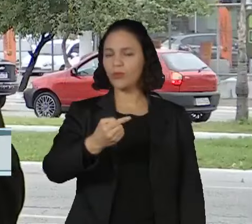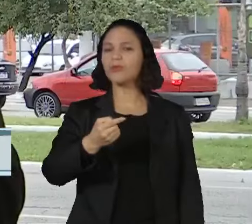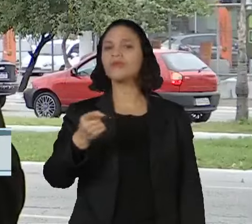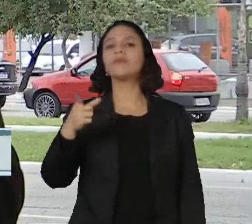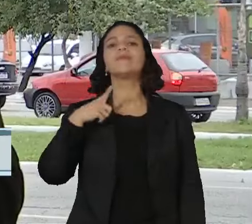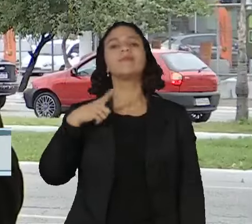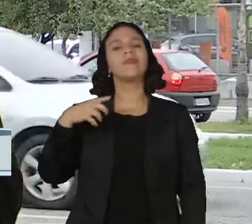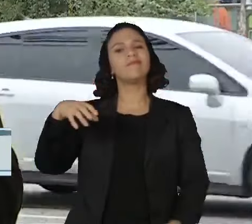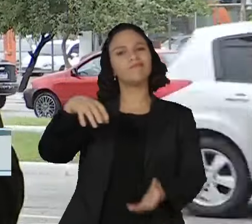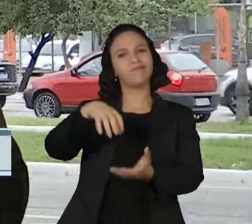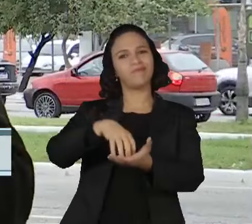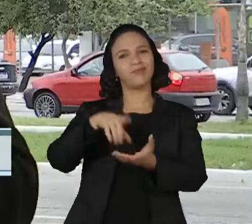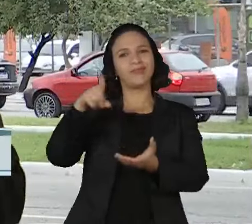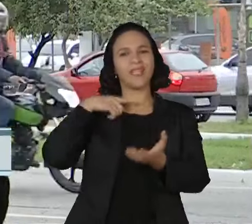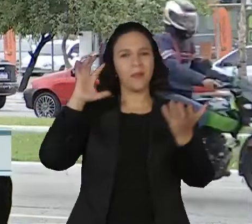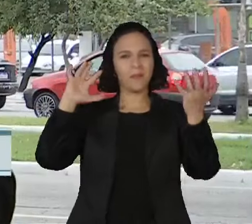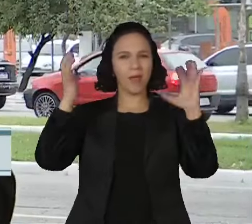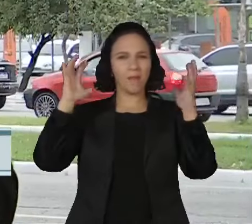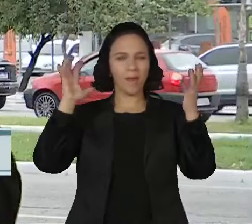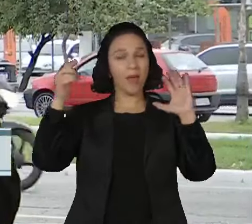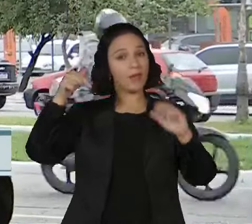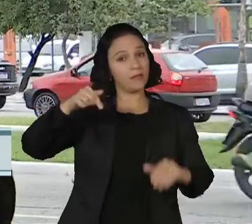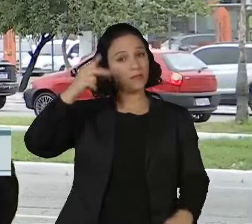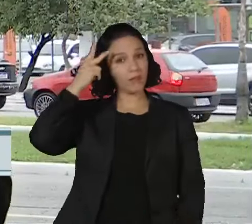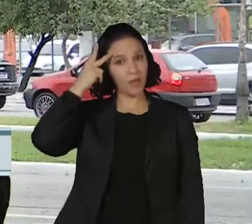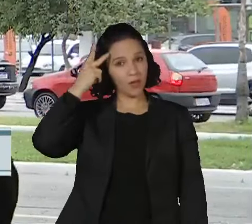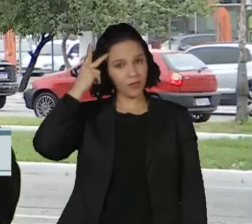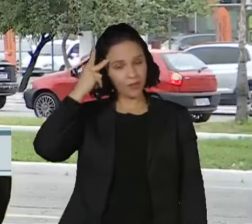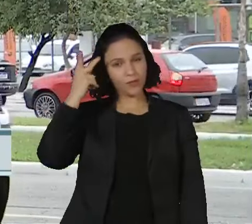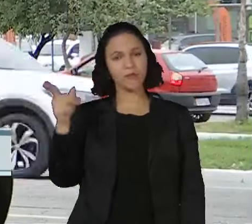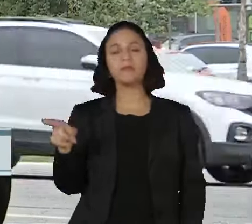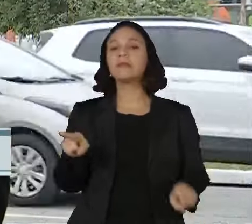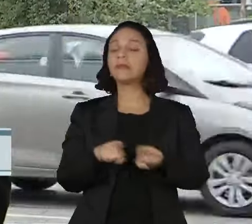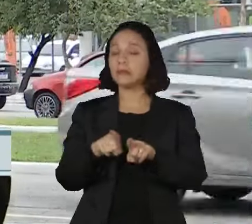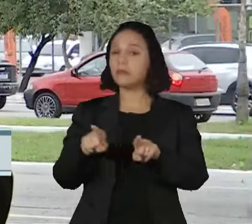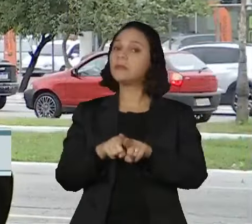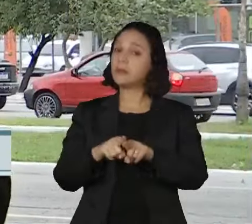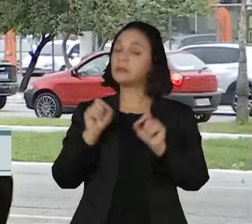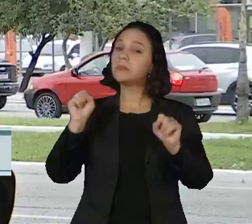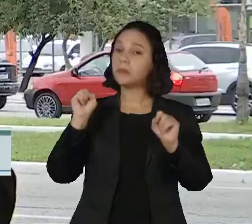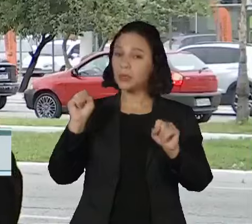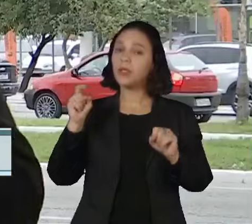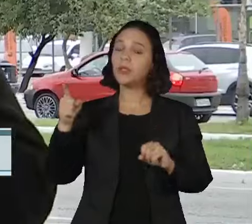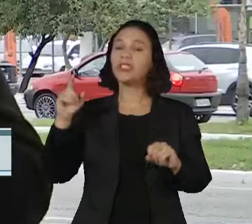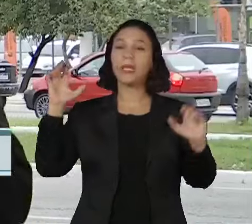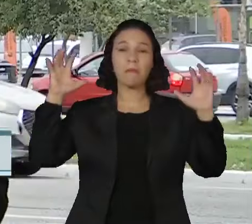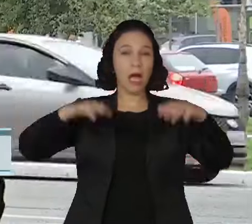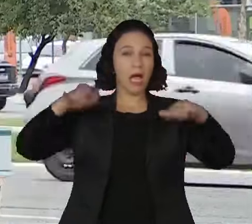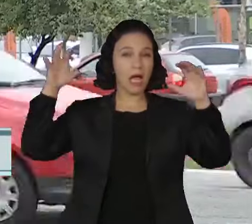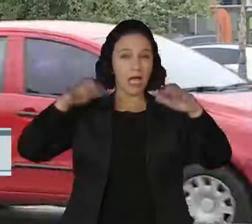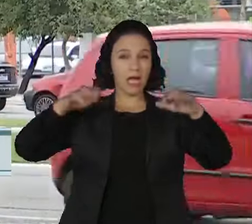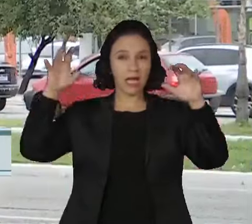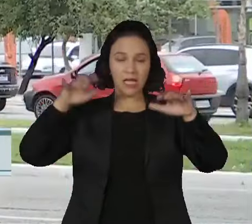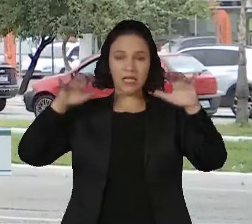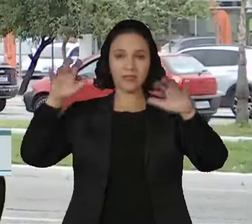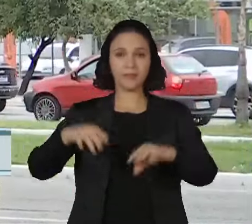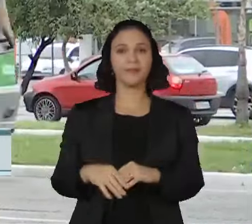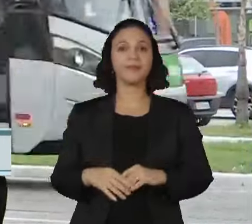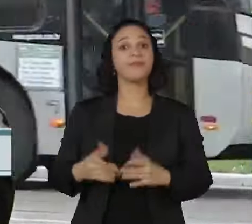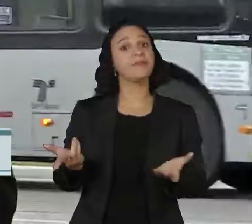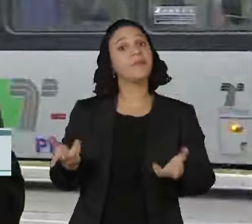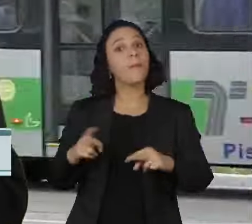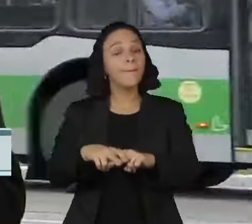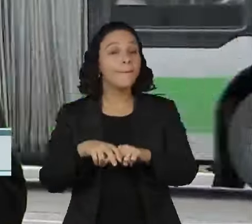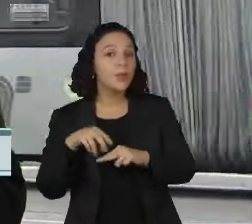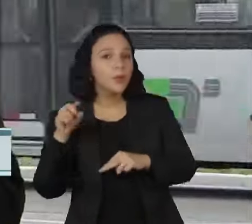Instituto Nacional de meteorologia aqui para São Paulo também estão eh previstas pancadas de chuva por conta disso tudo